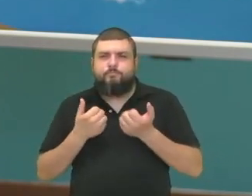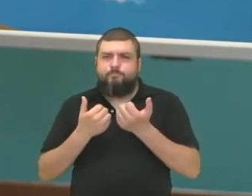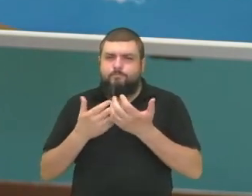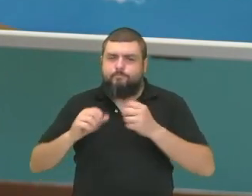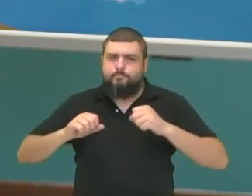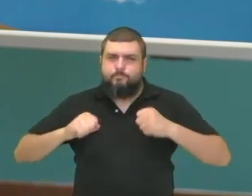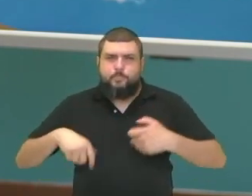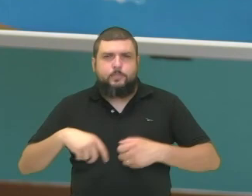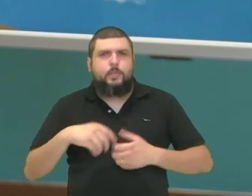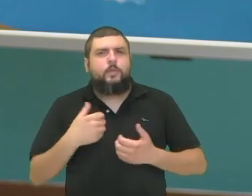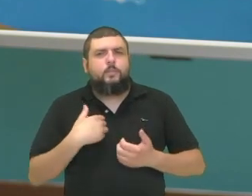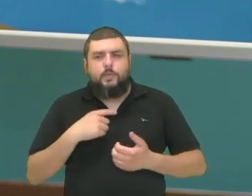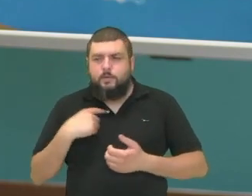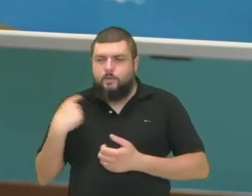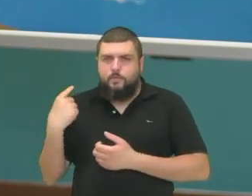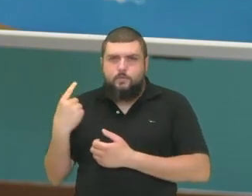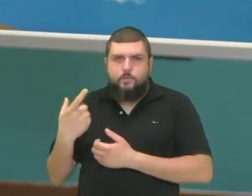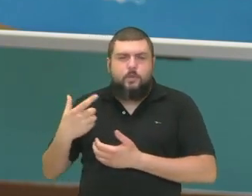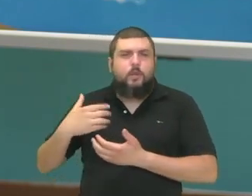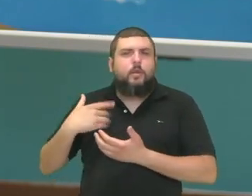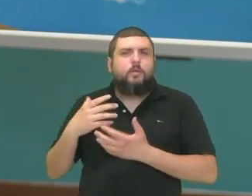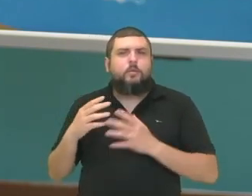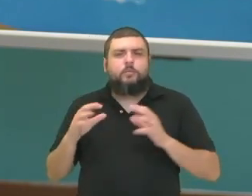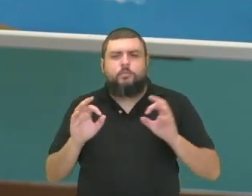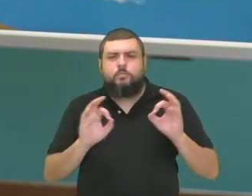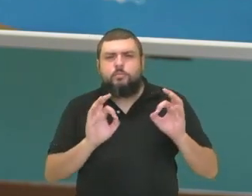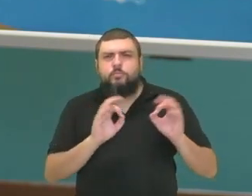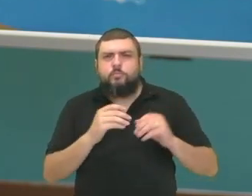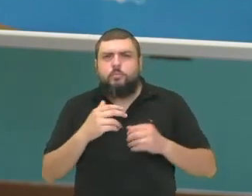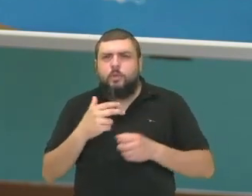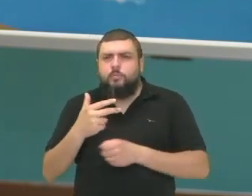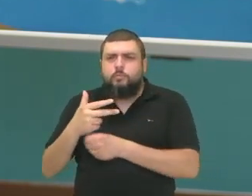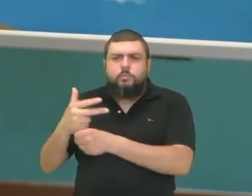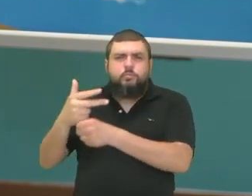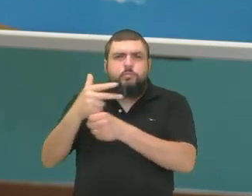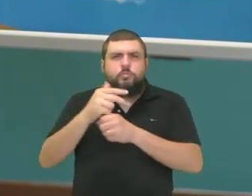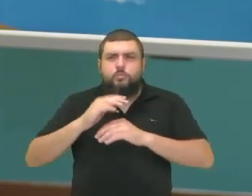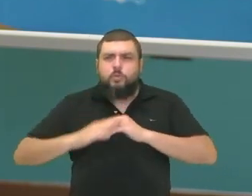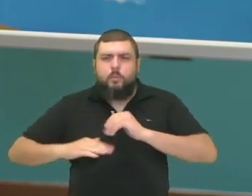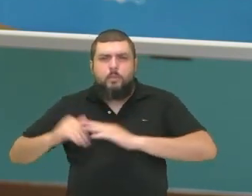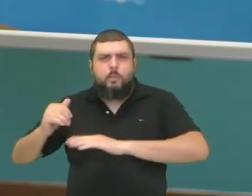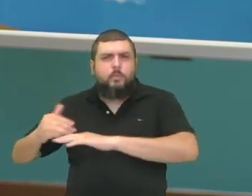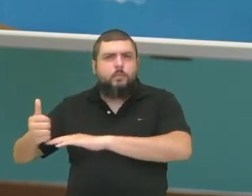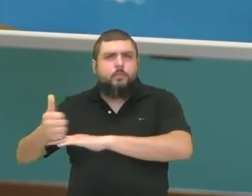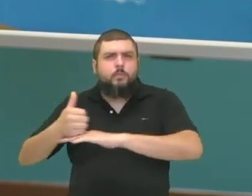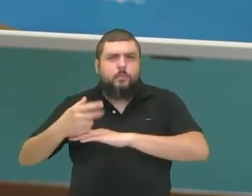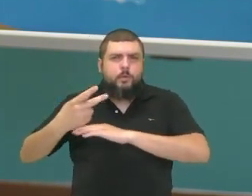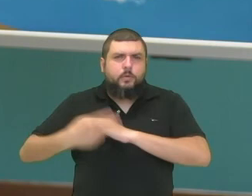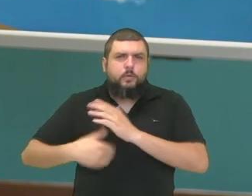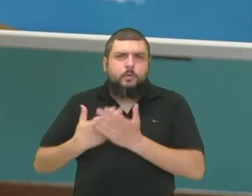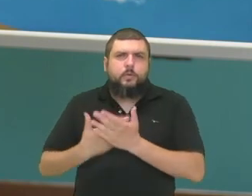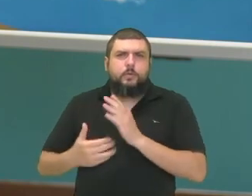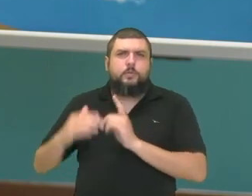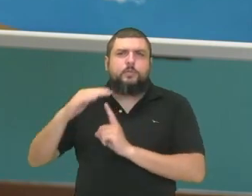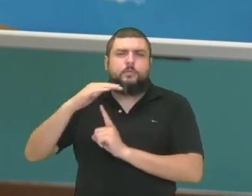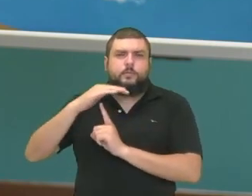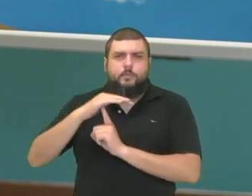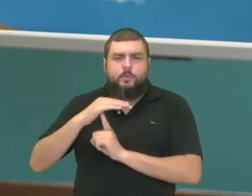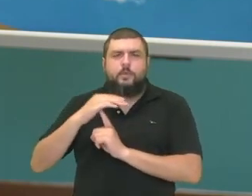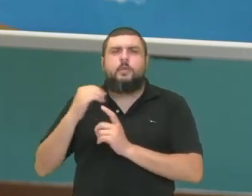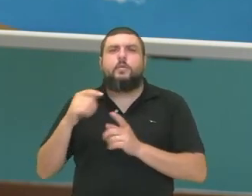do Paulo, todos os técnicos, profissionais aqui desses estúdios, da Aula Paraná.